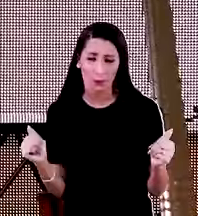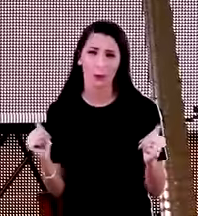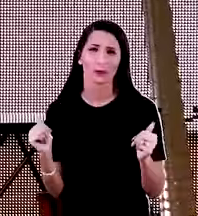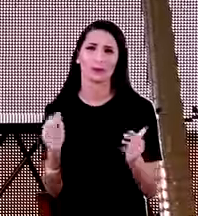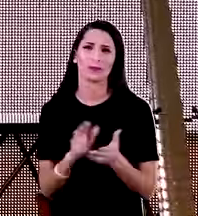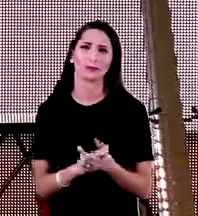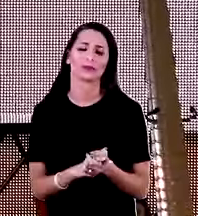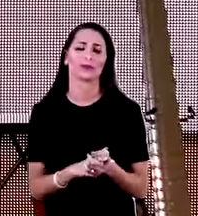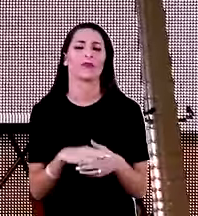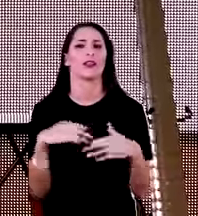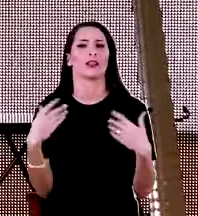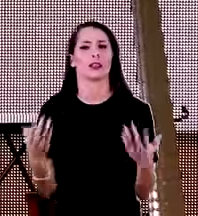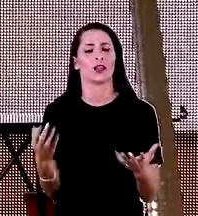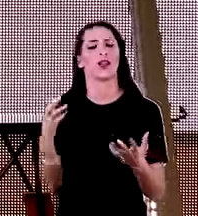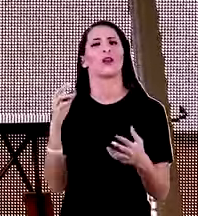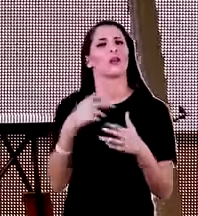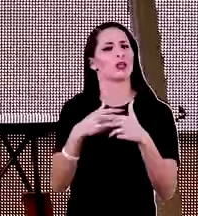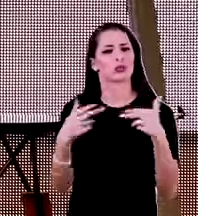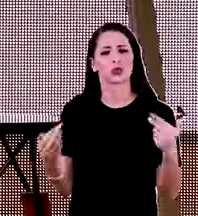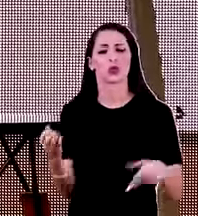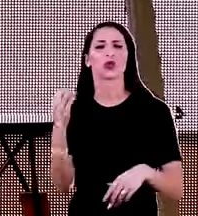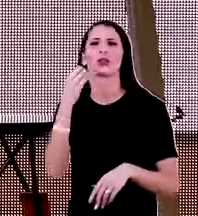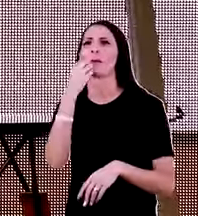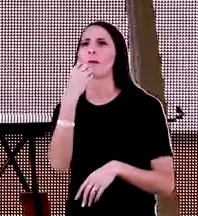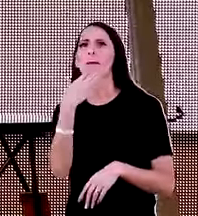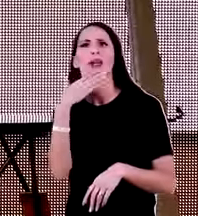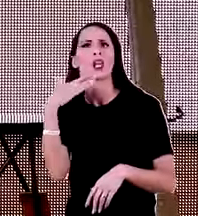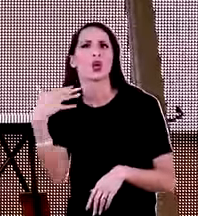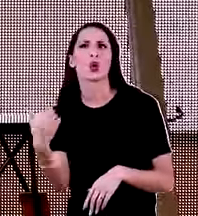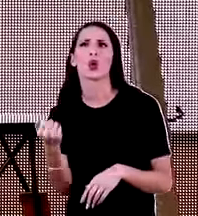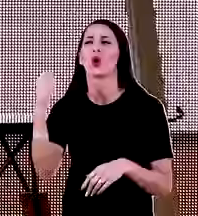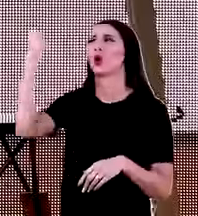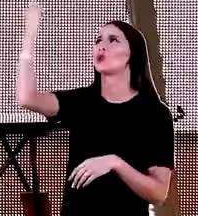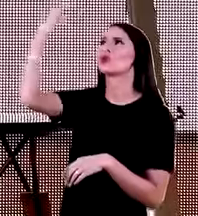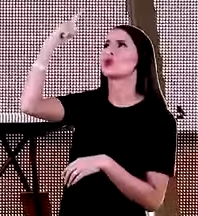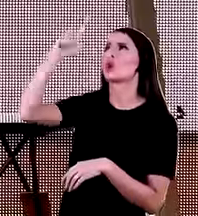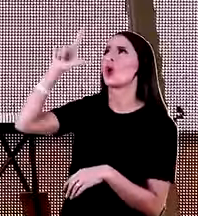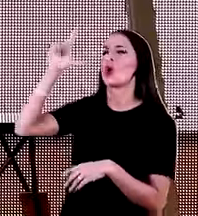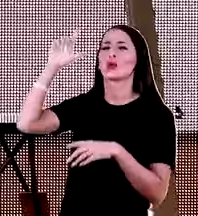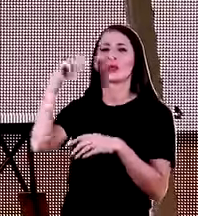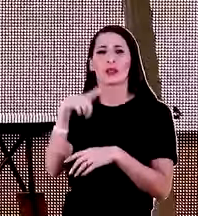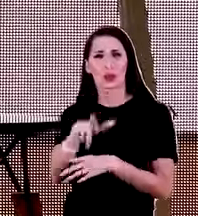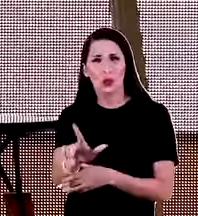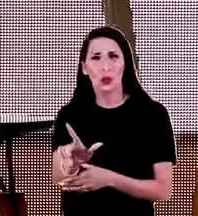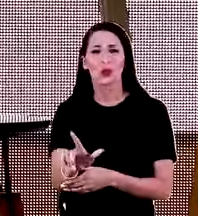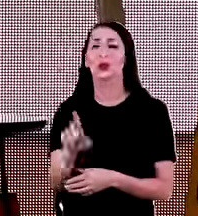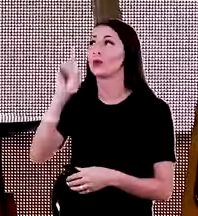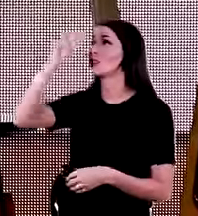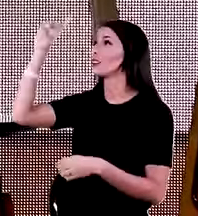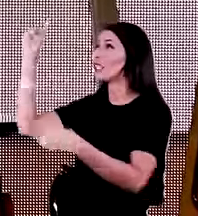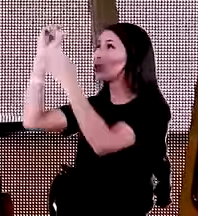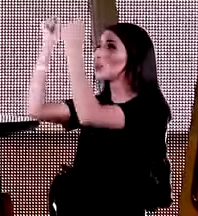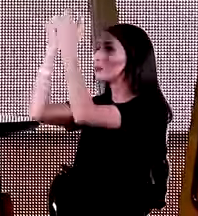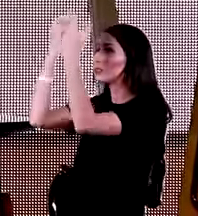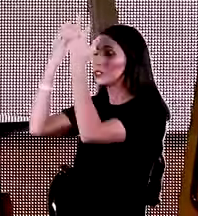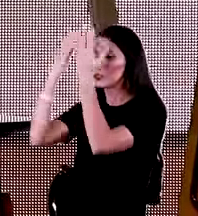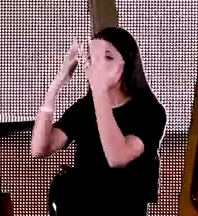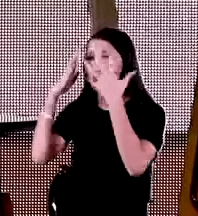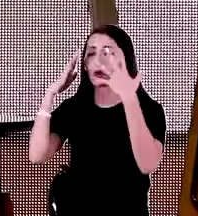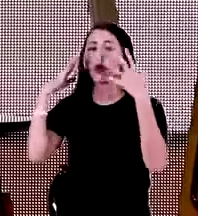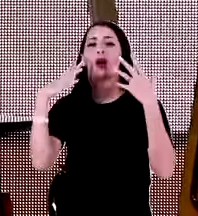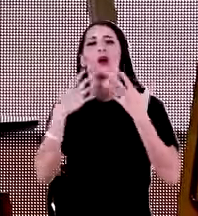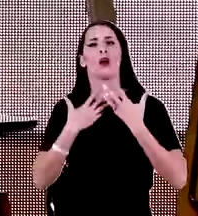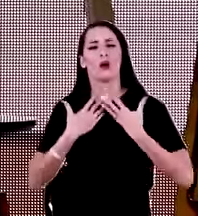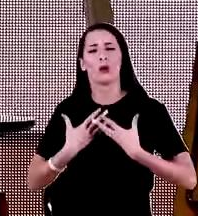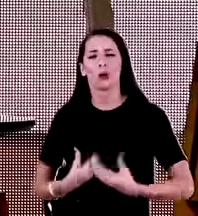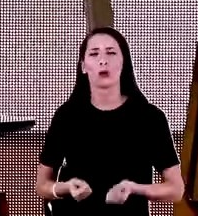começam a aparecer, melhorar, o sol começa a brilhar, né? Deus começa a ser gracioso com você. Glória a